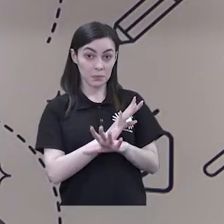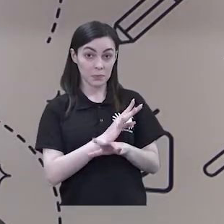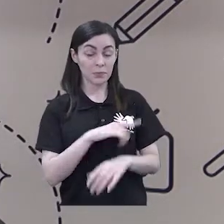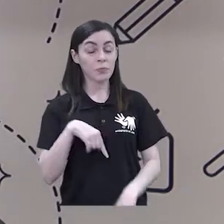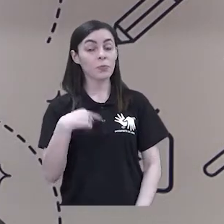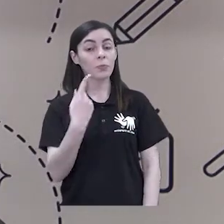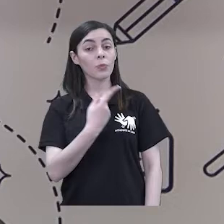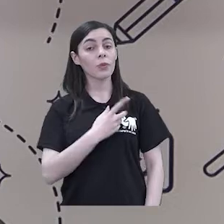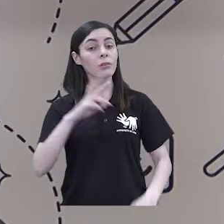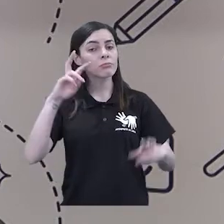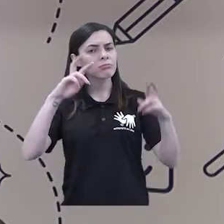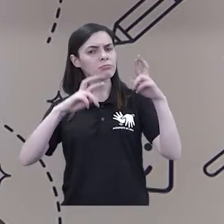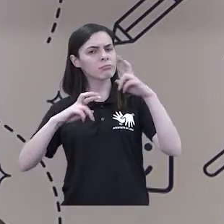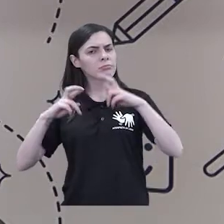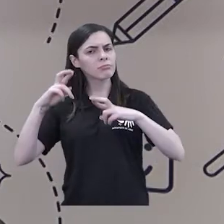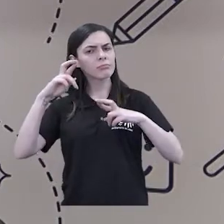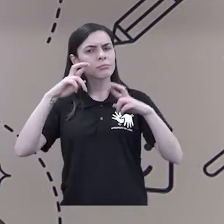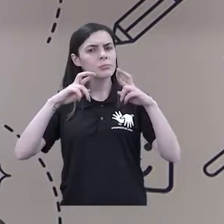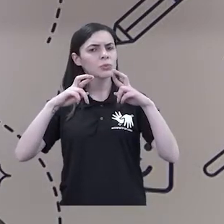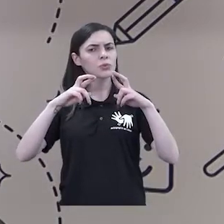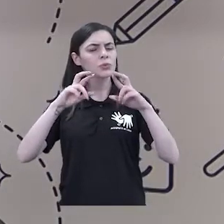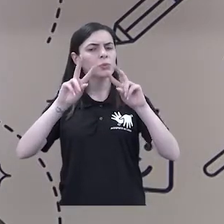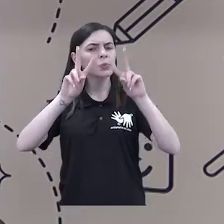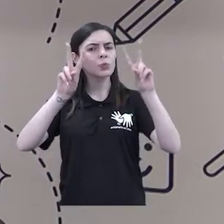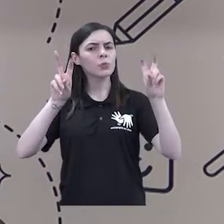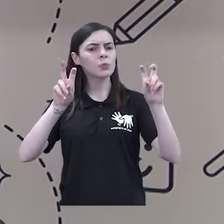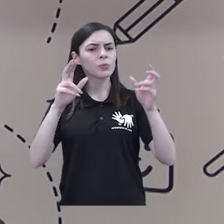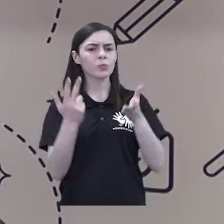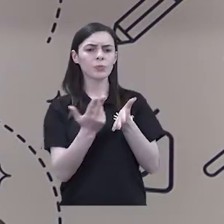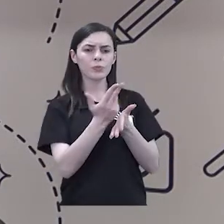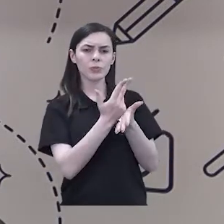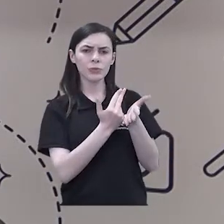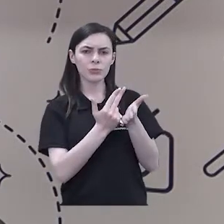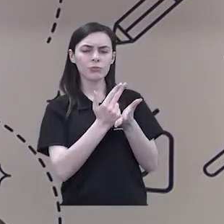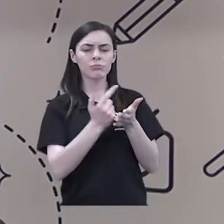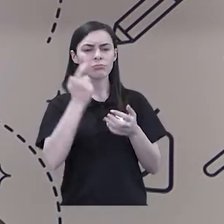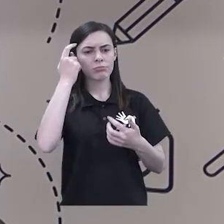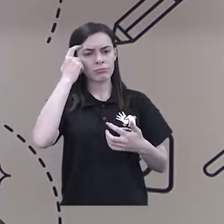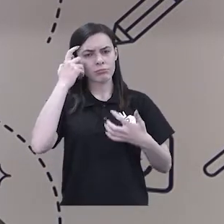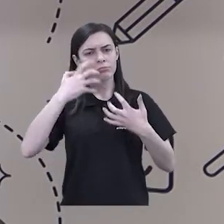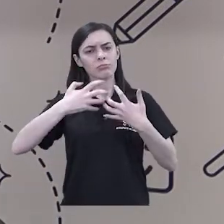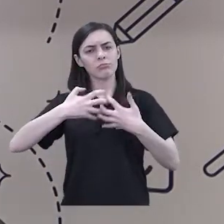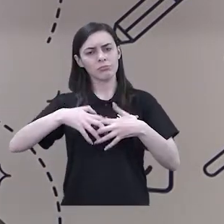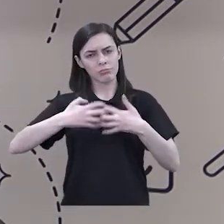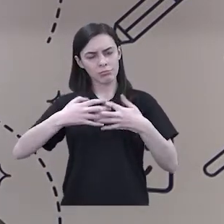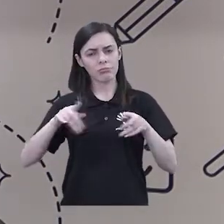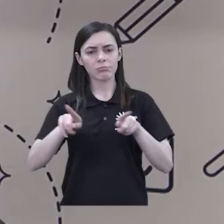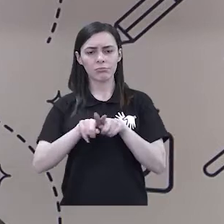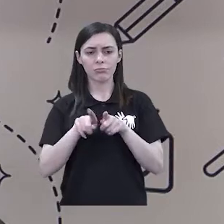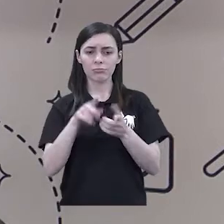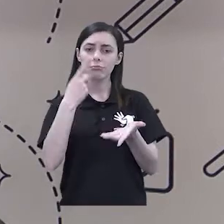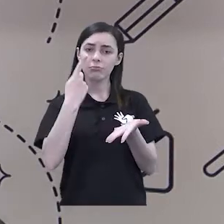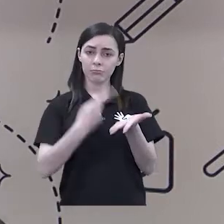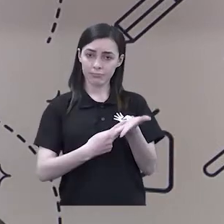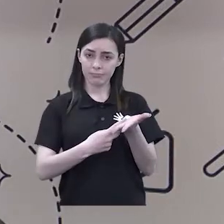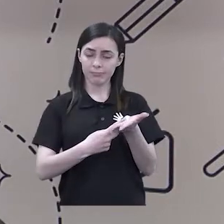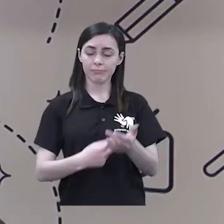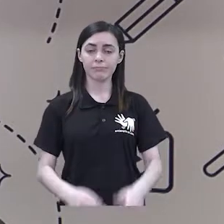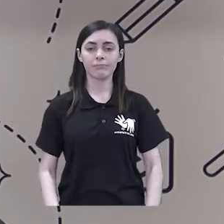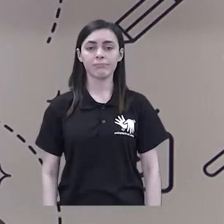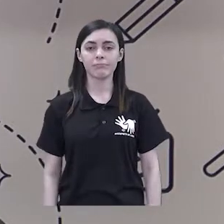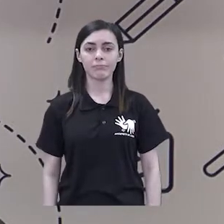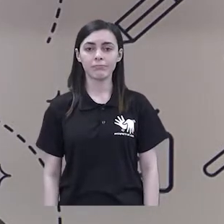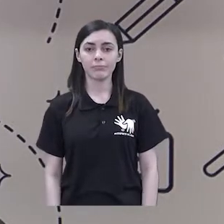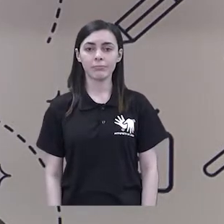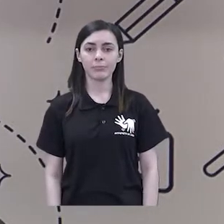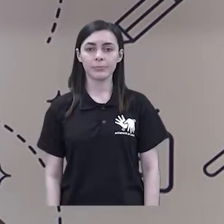vamos observar sobre as ilustrações e refletir um pouquinho sobre elas. Combinado? Vamos